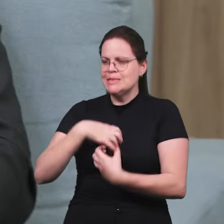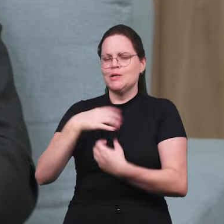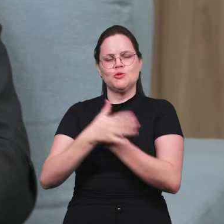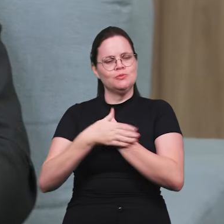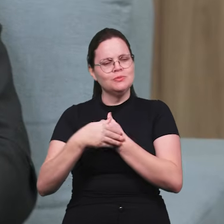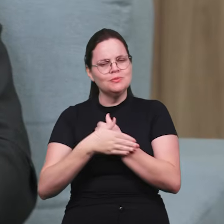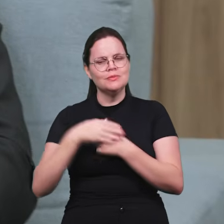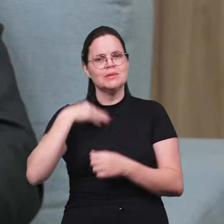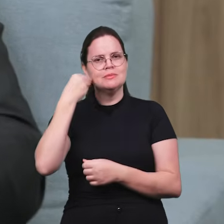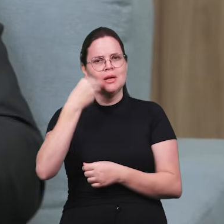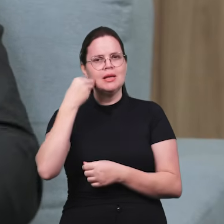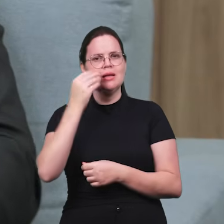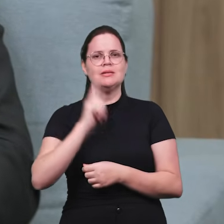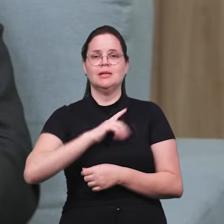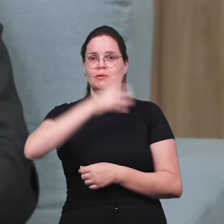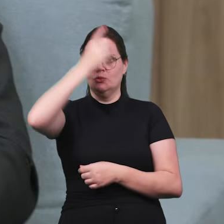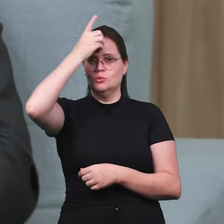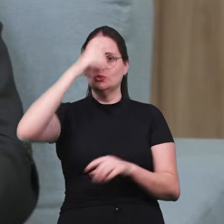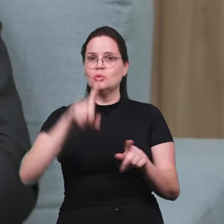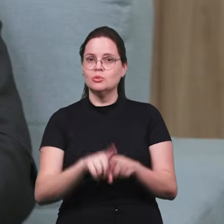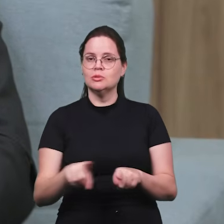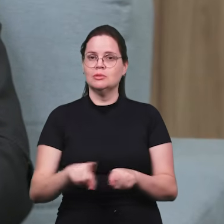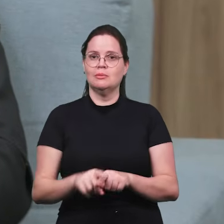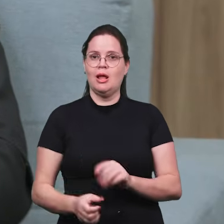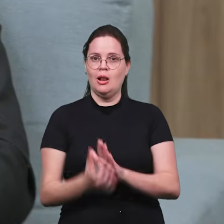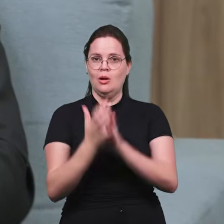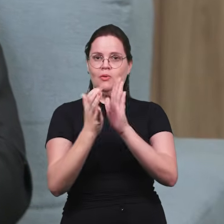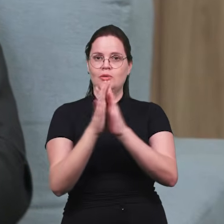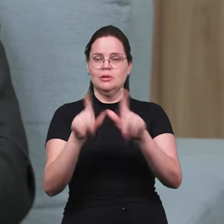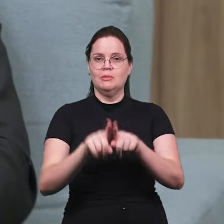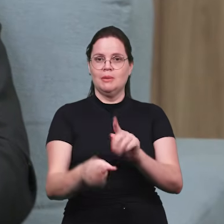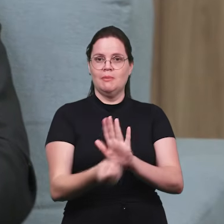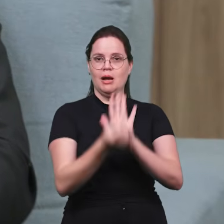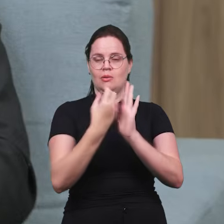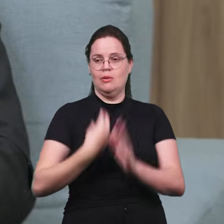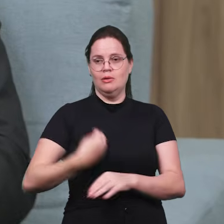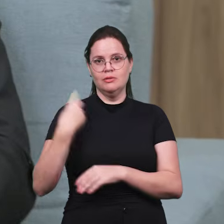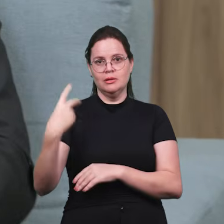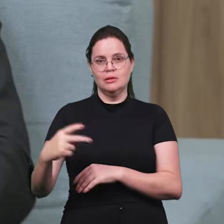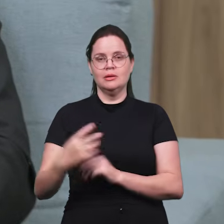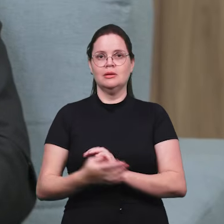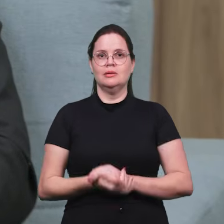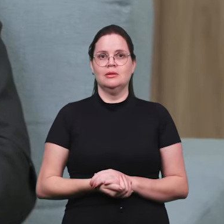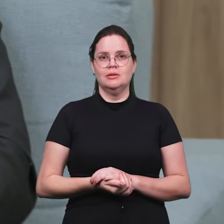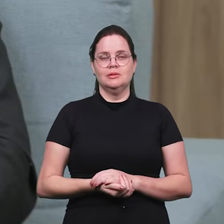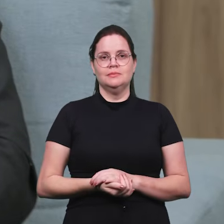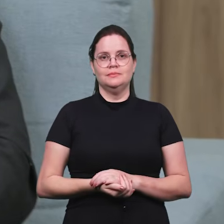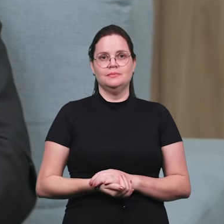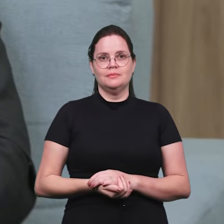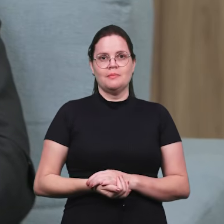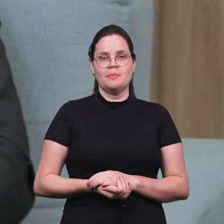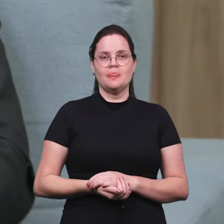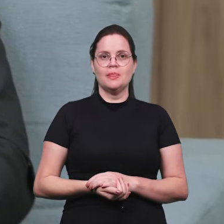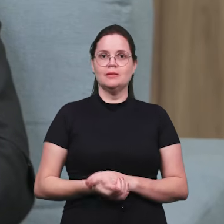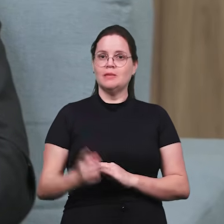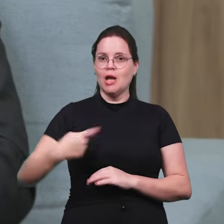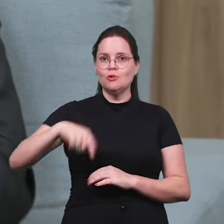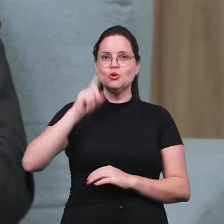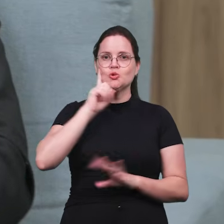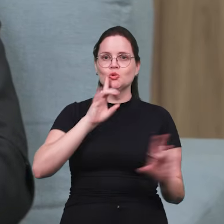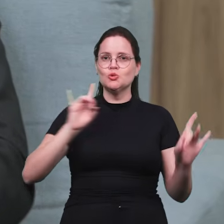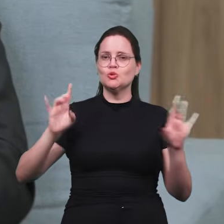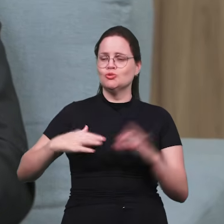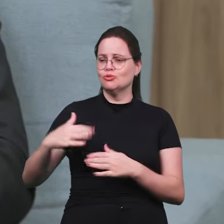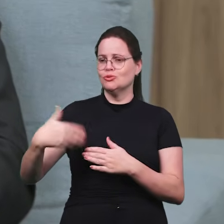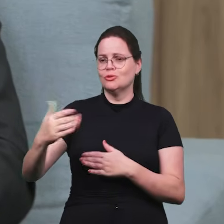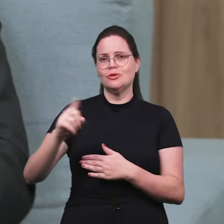experiência com a palavra, com os dons espirituais, os louvores que marcaram a vida dele. E isso é nosso dia a dia, nossa